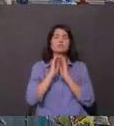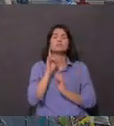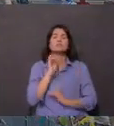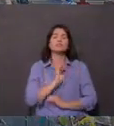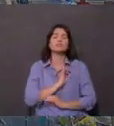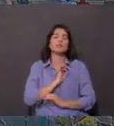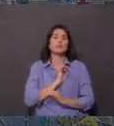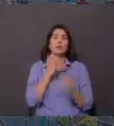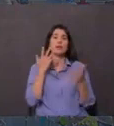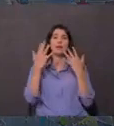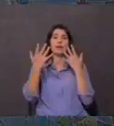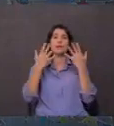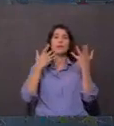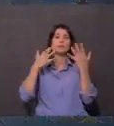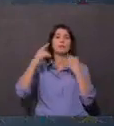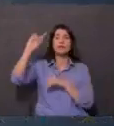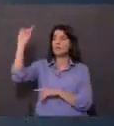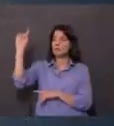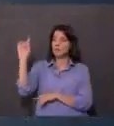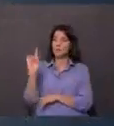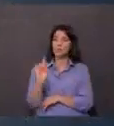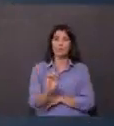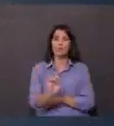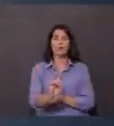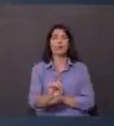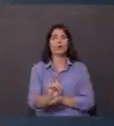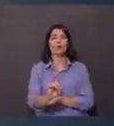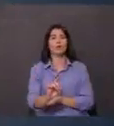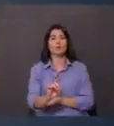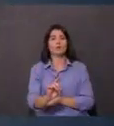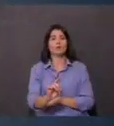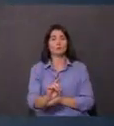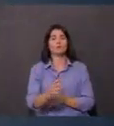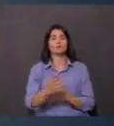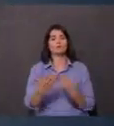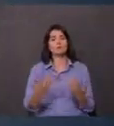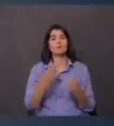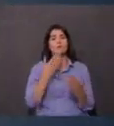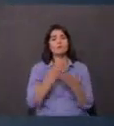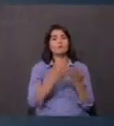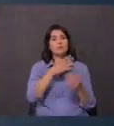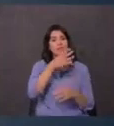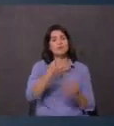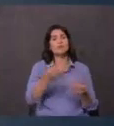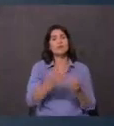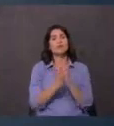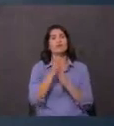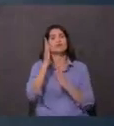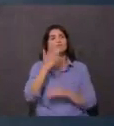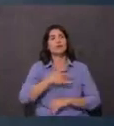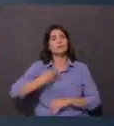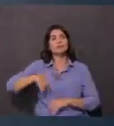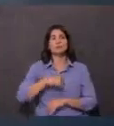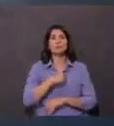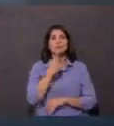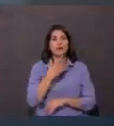Sol, para nos relembrar esta nova aliança, para nos dizer o quanto Deus nos ama e o quanto